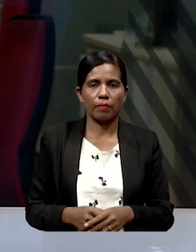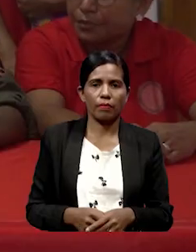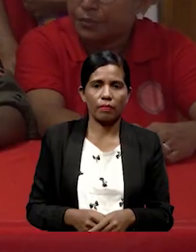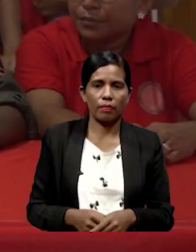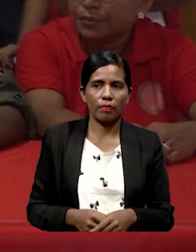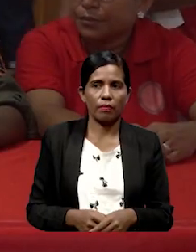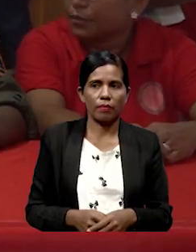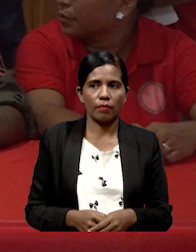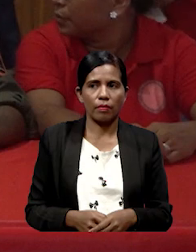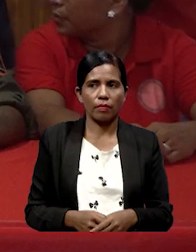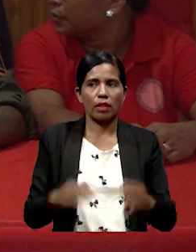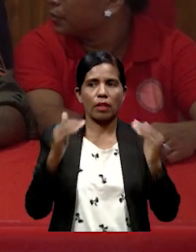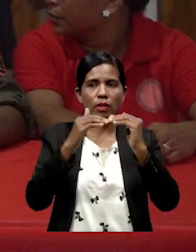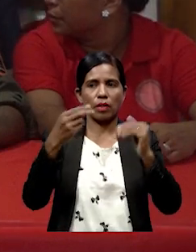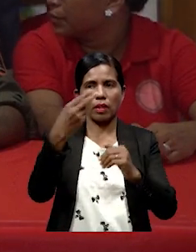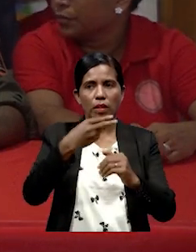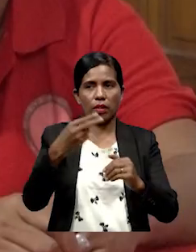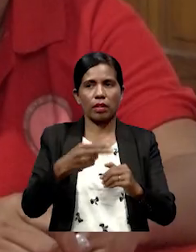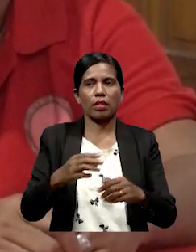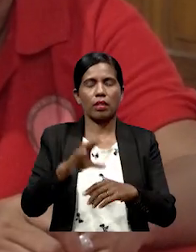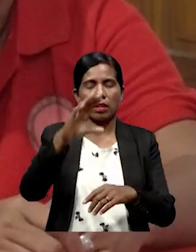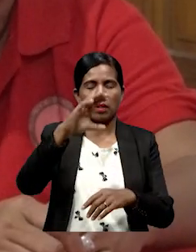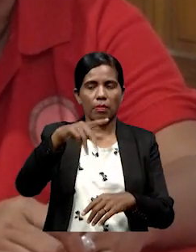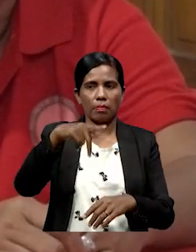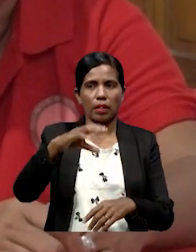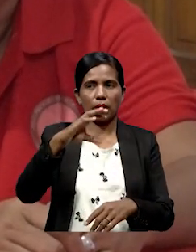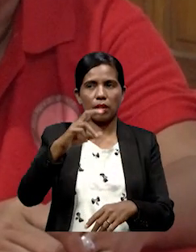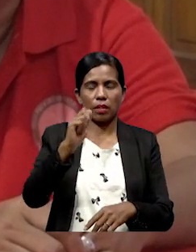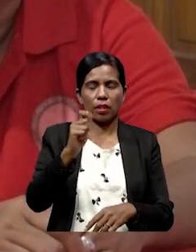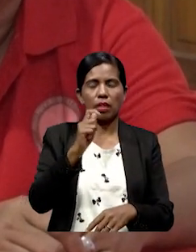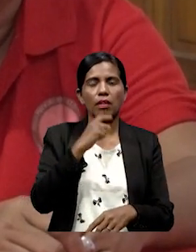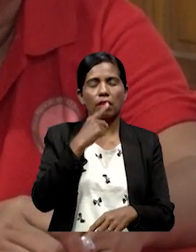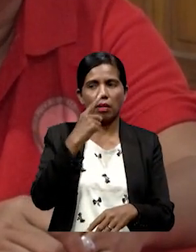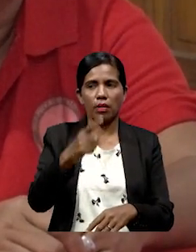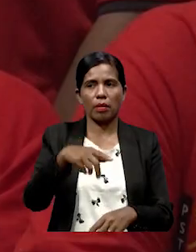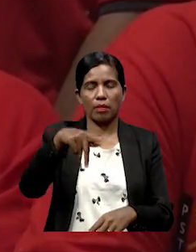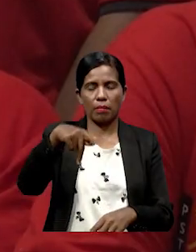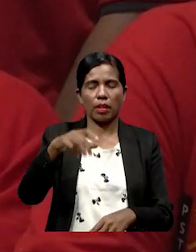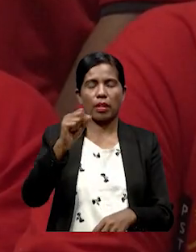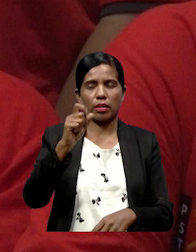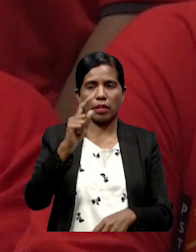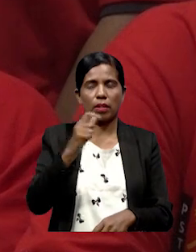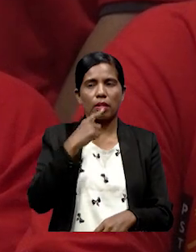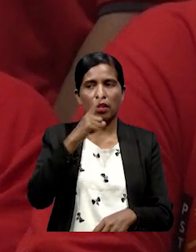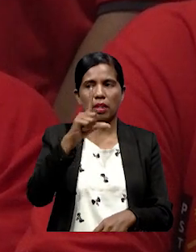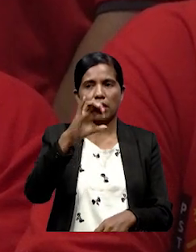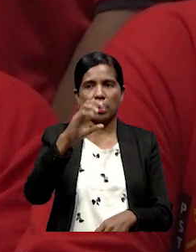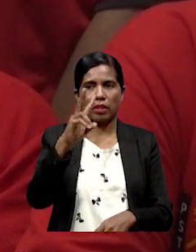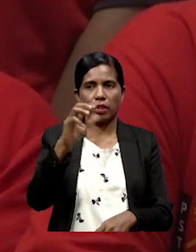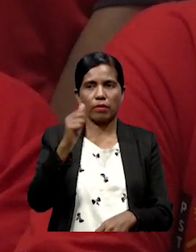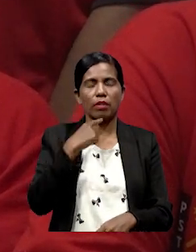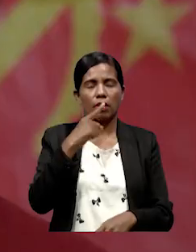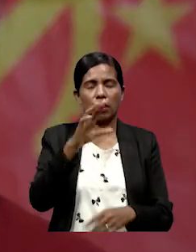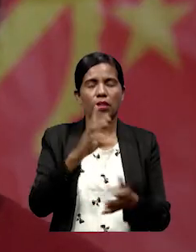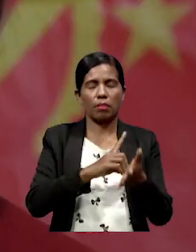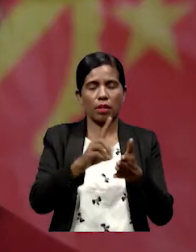E a conferência da imprensa quinta e a sede nacional PST Balidi, porta-voz PST Lívia Antônia Guterres Ateten, relade de